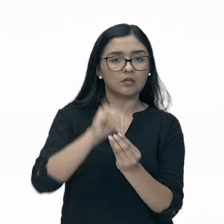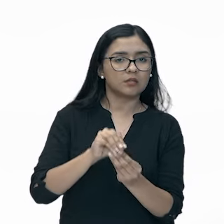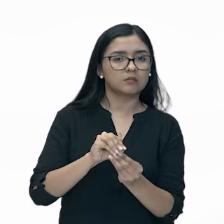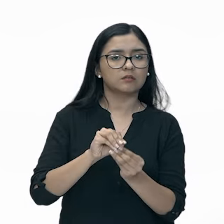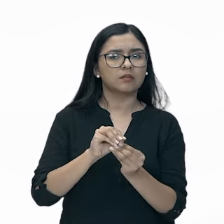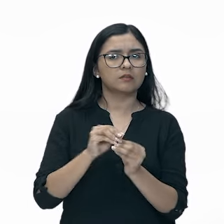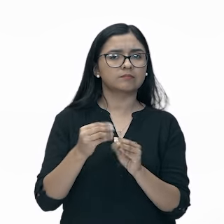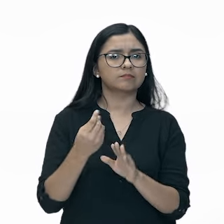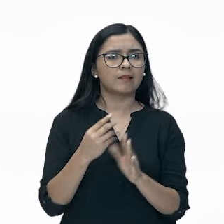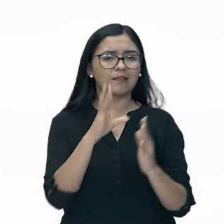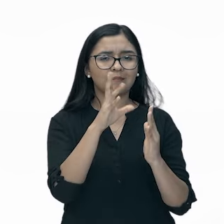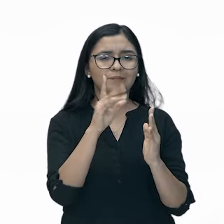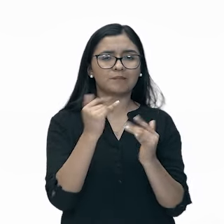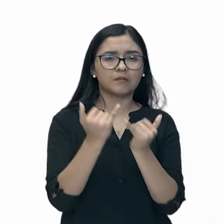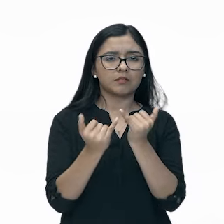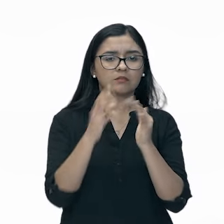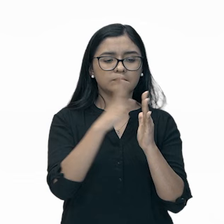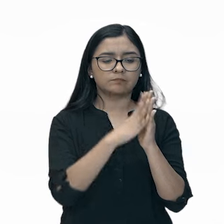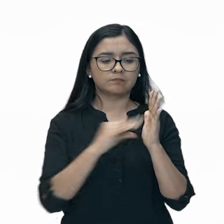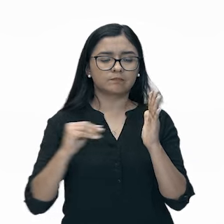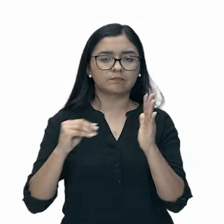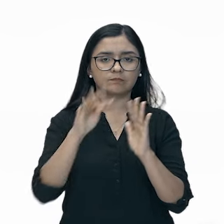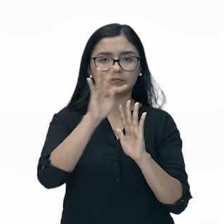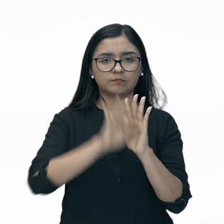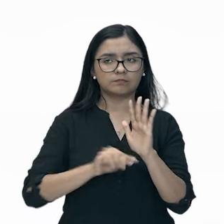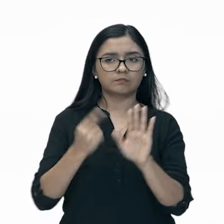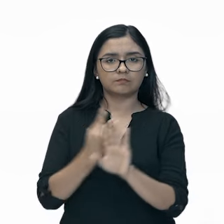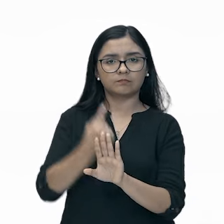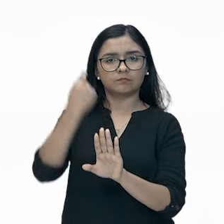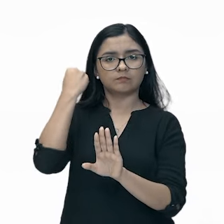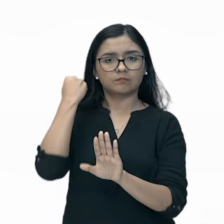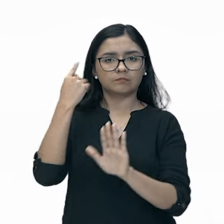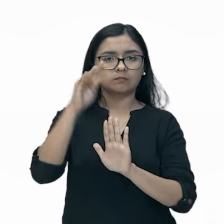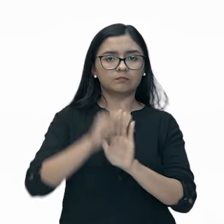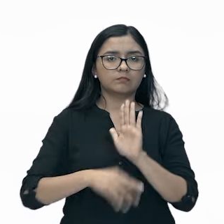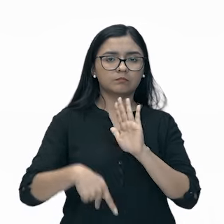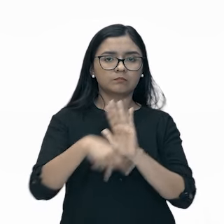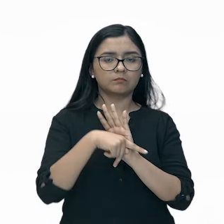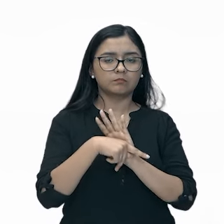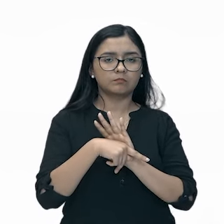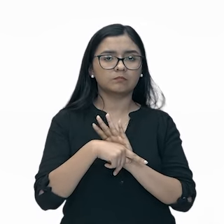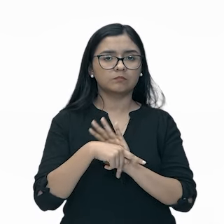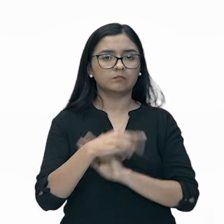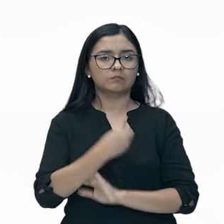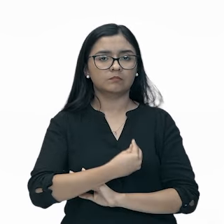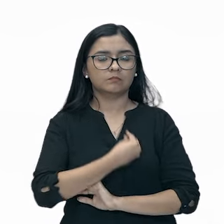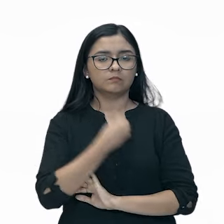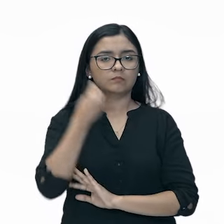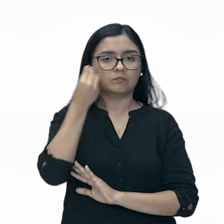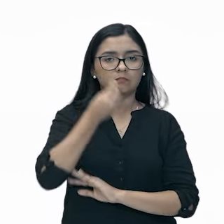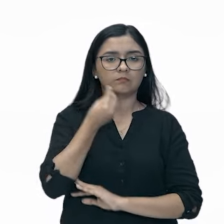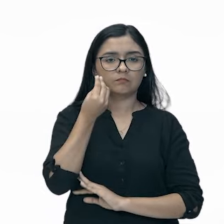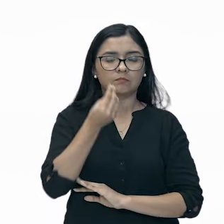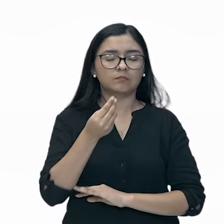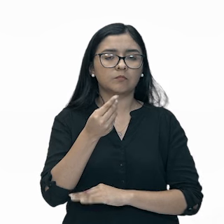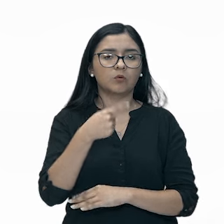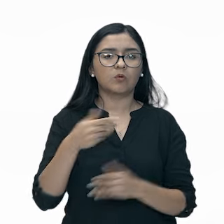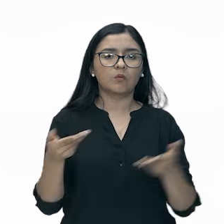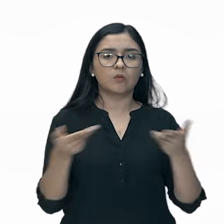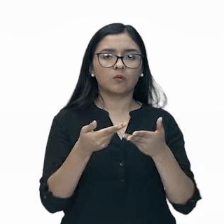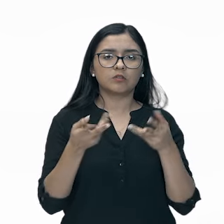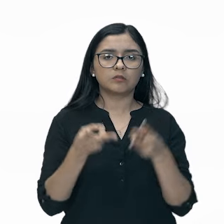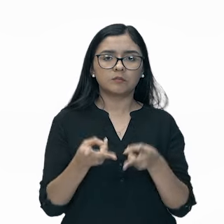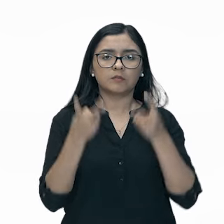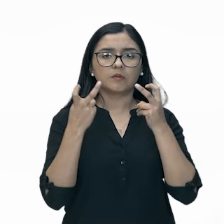textos lá atrás e eu falo porque é um texto da vivência de vocês e vocês apesar de hoje perceberem